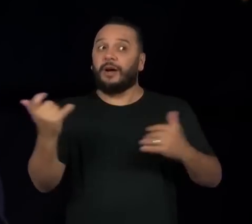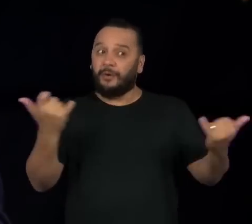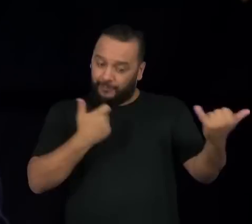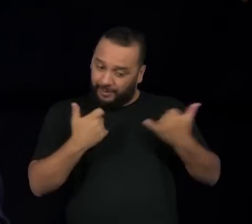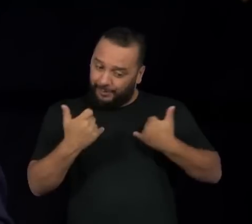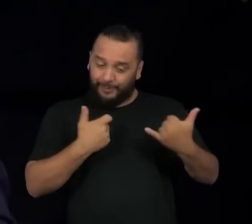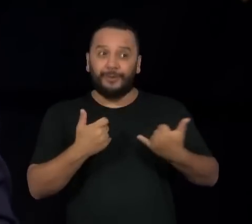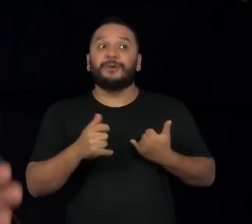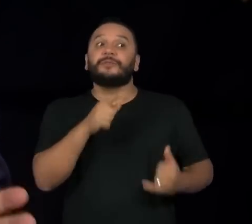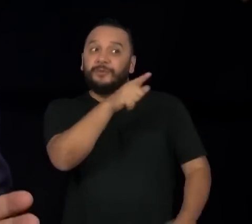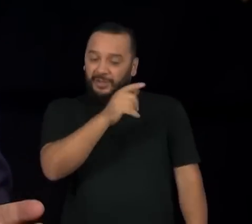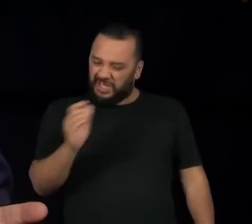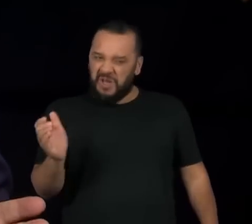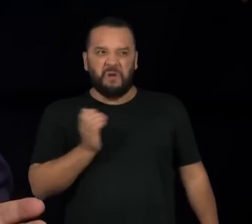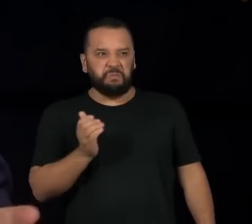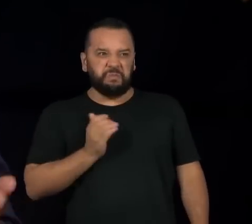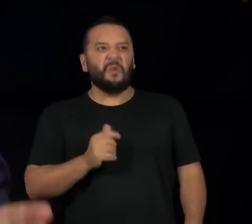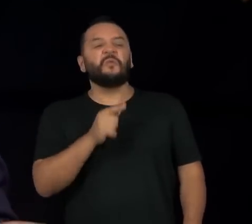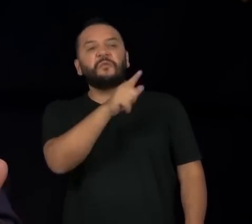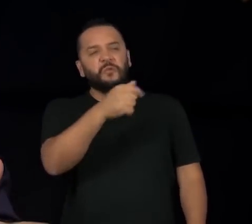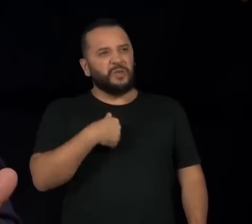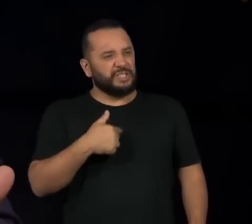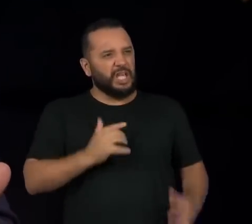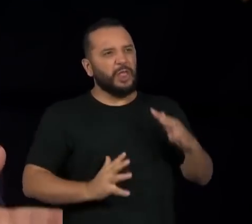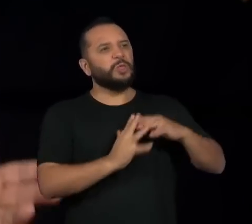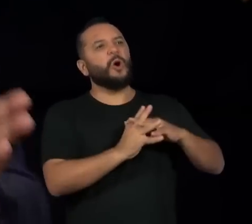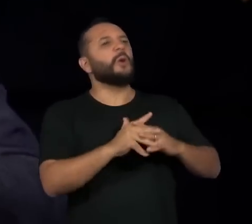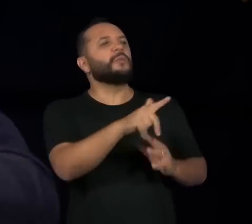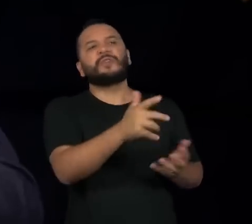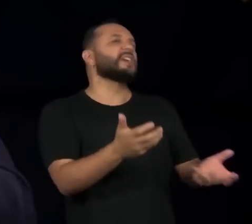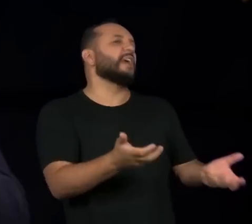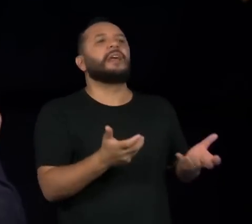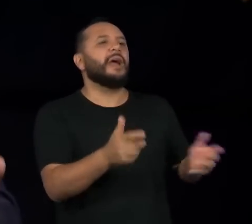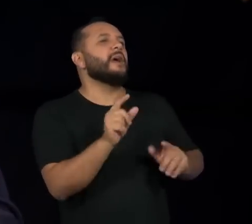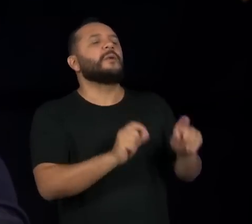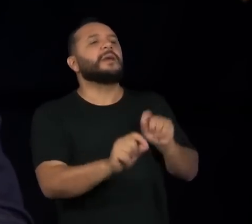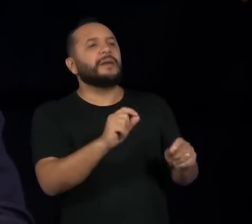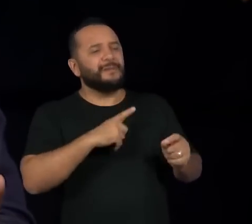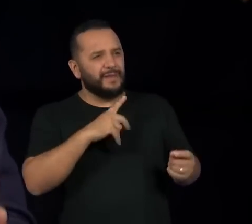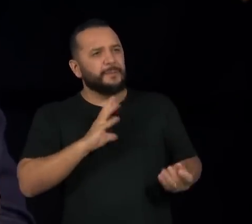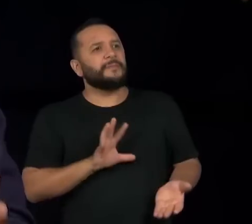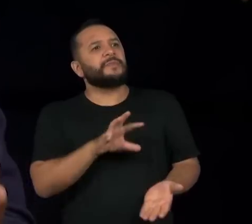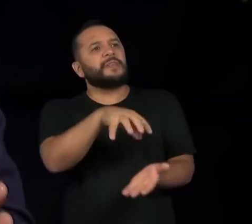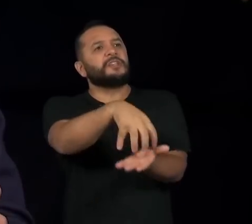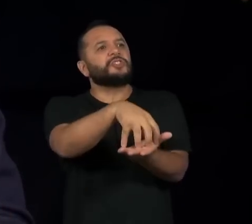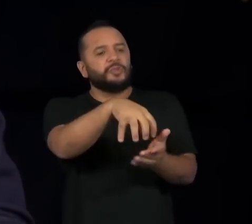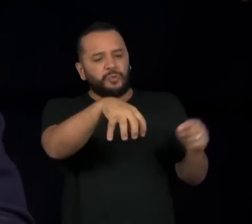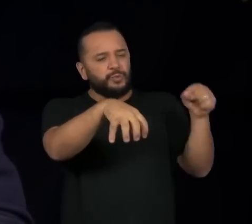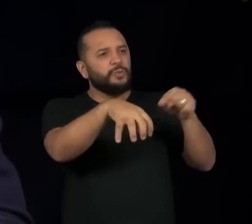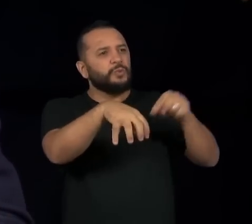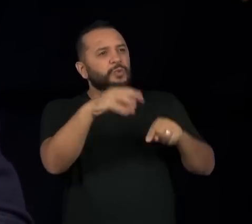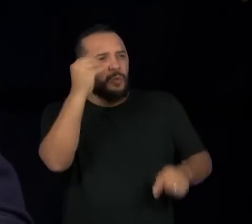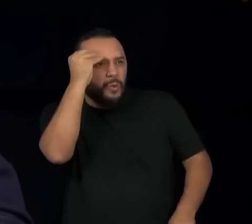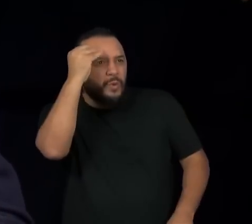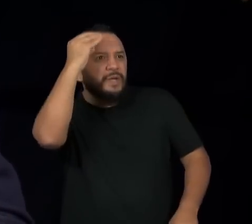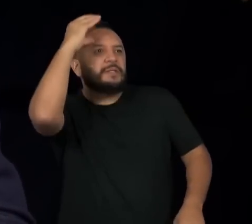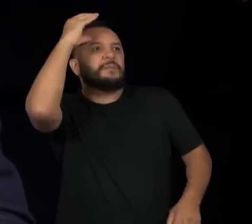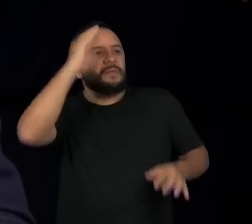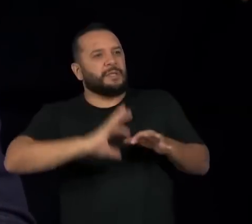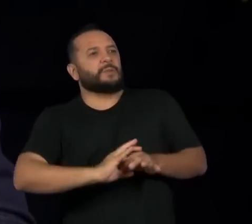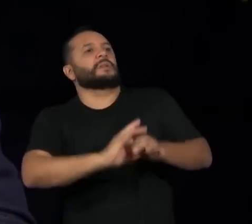que você é o cara, Eduardo. Você é o cara. O que você quer com o Instituto Conhecimento Liberta,